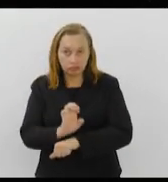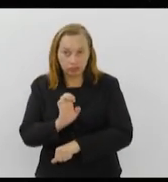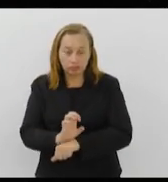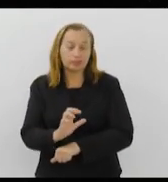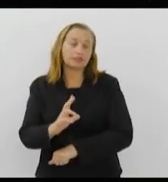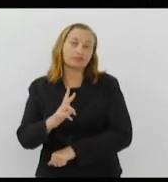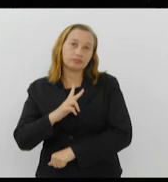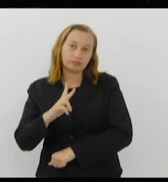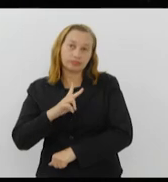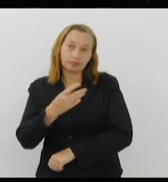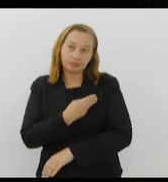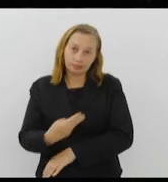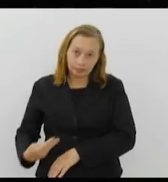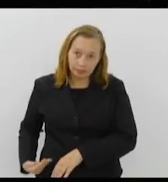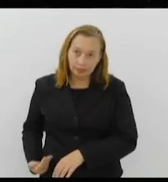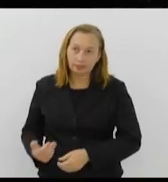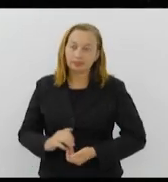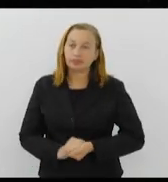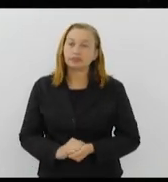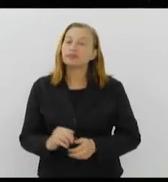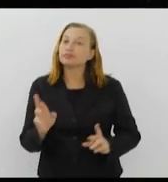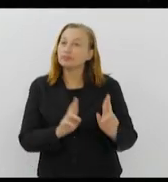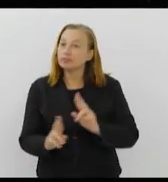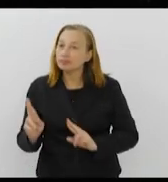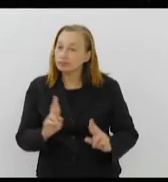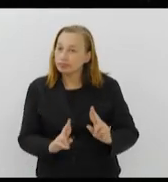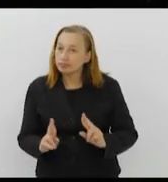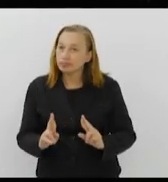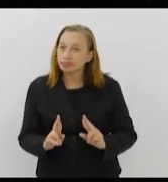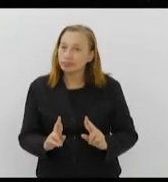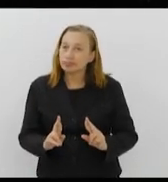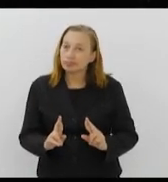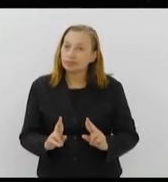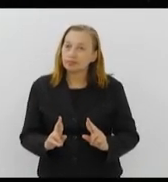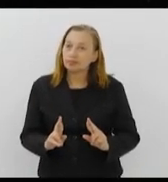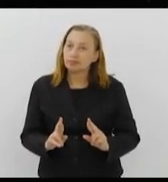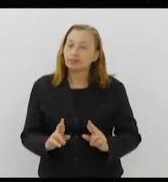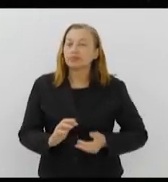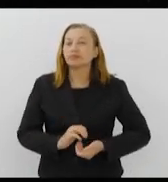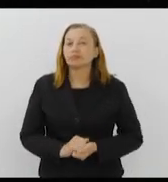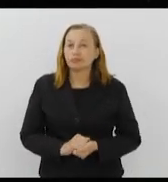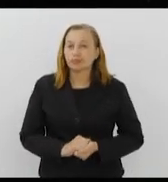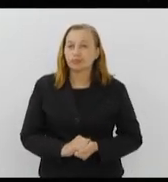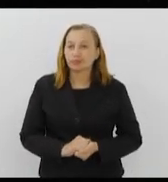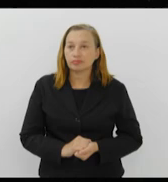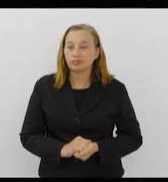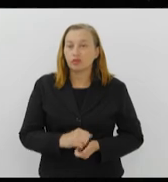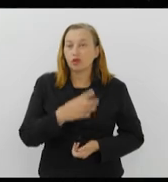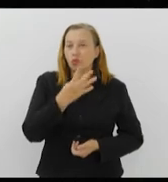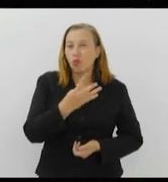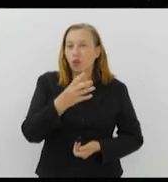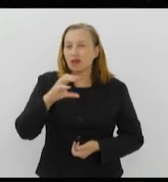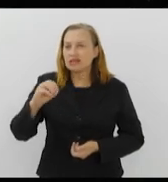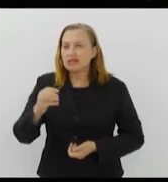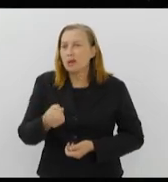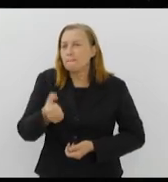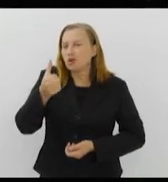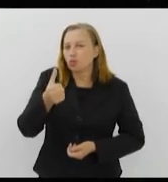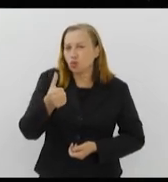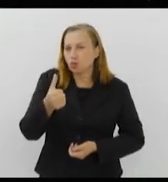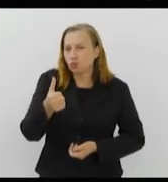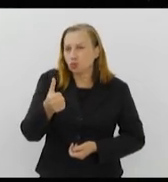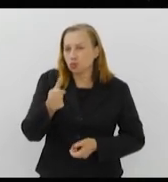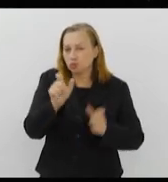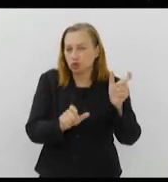próprio governador em relação a esses, ordem de grandeza, 400 e poucos